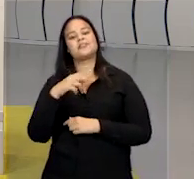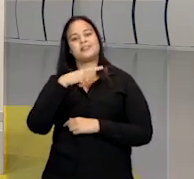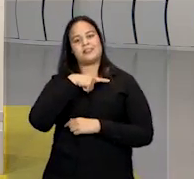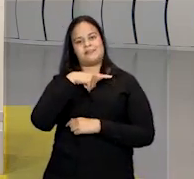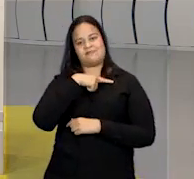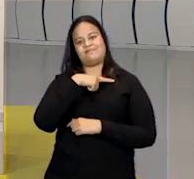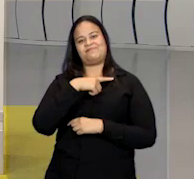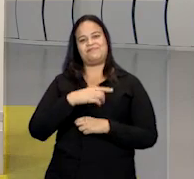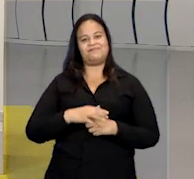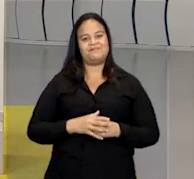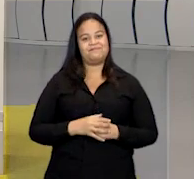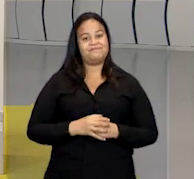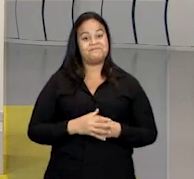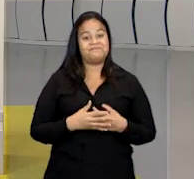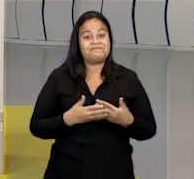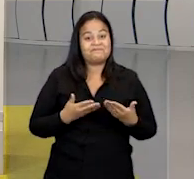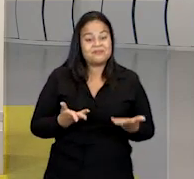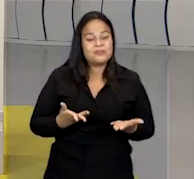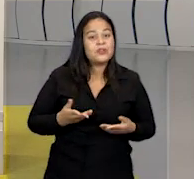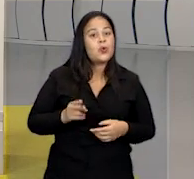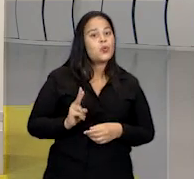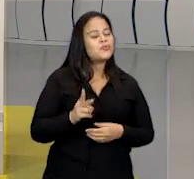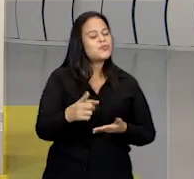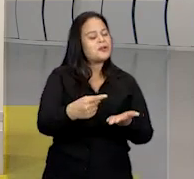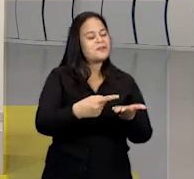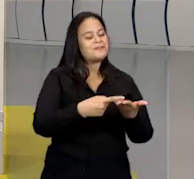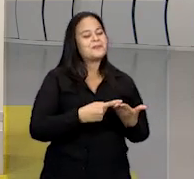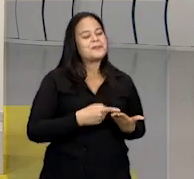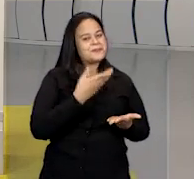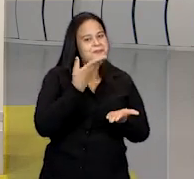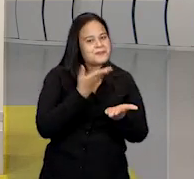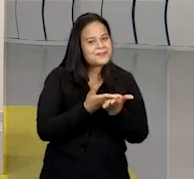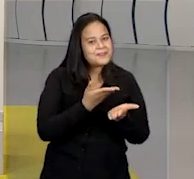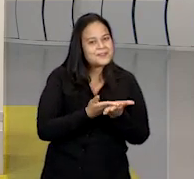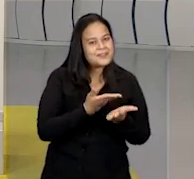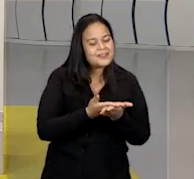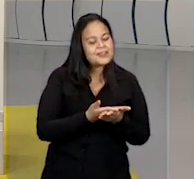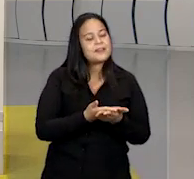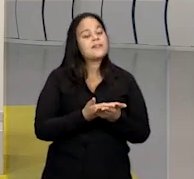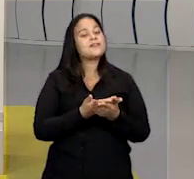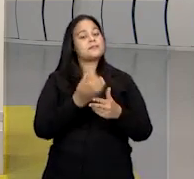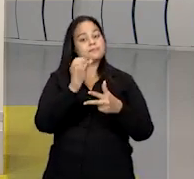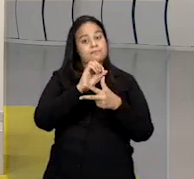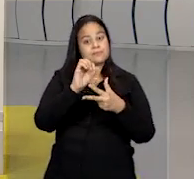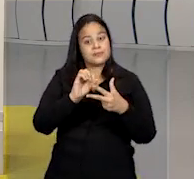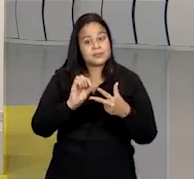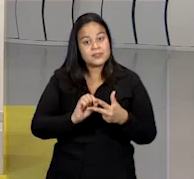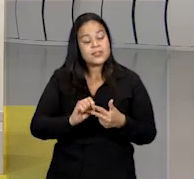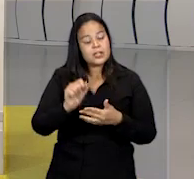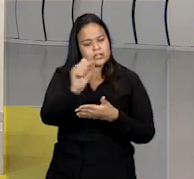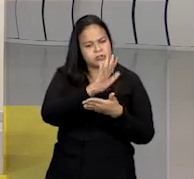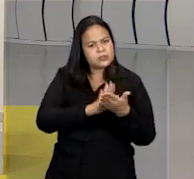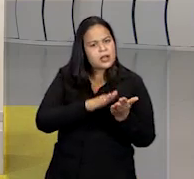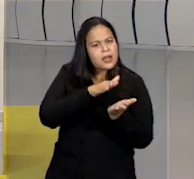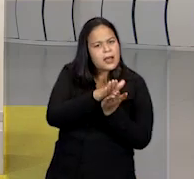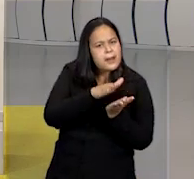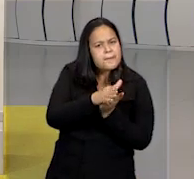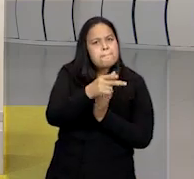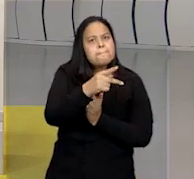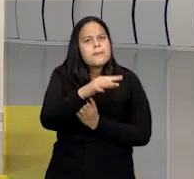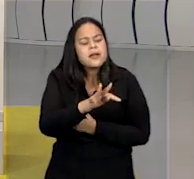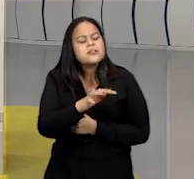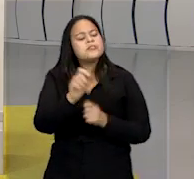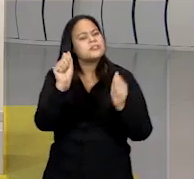questão. Então, continuo convidando vocês a estudar mais uma vez para o Enem, façam as atividades do PET,